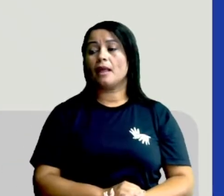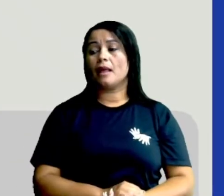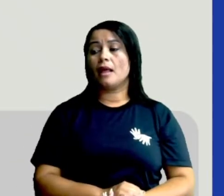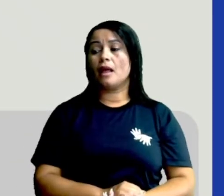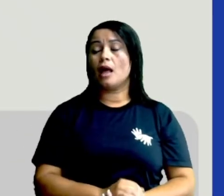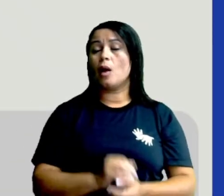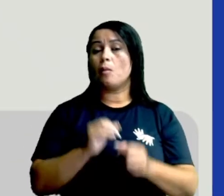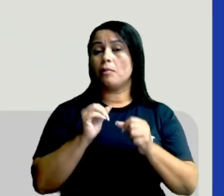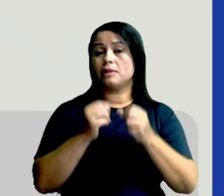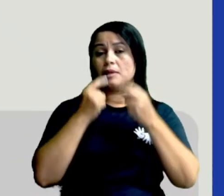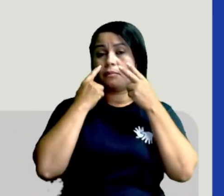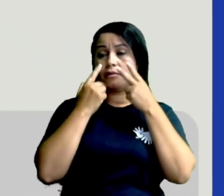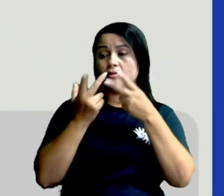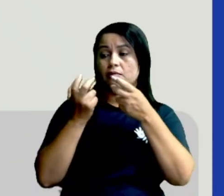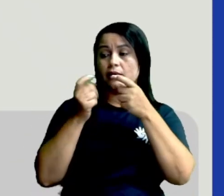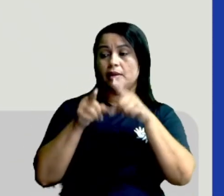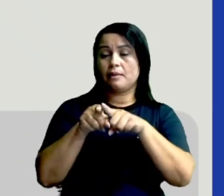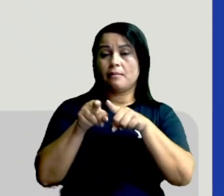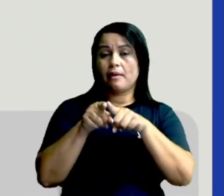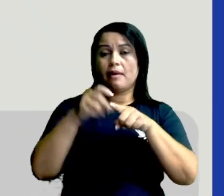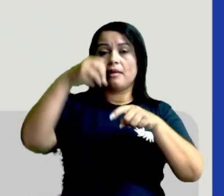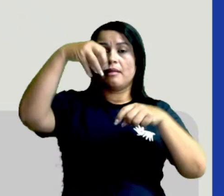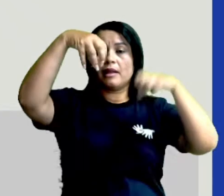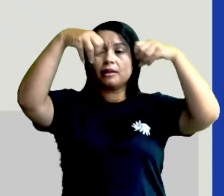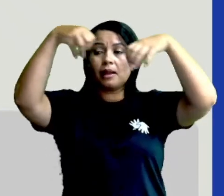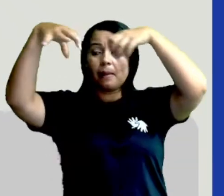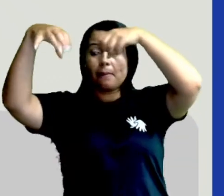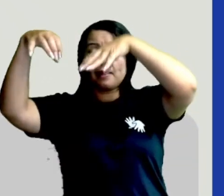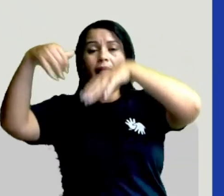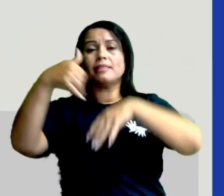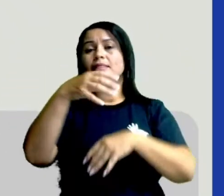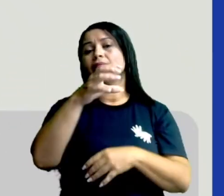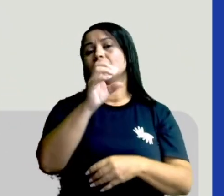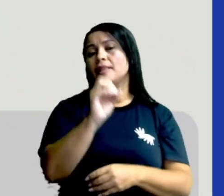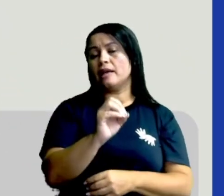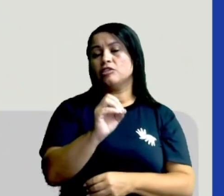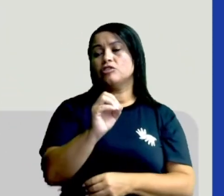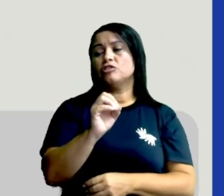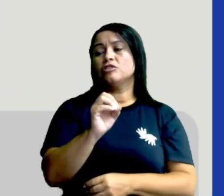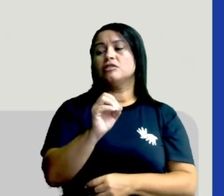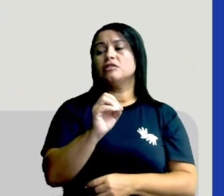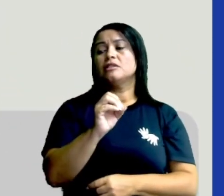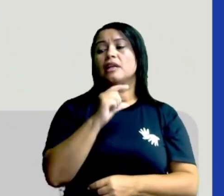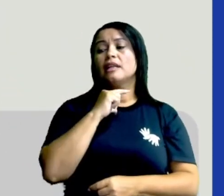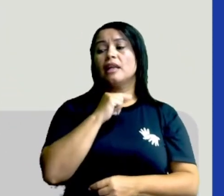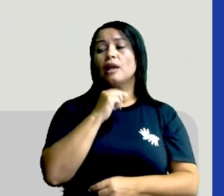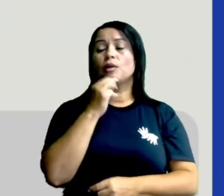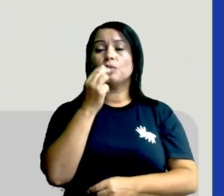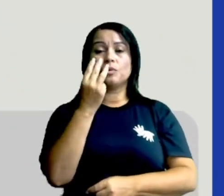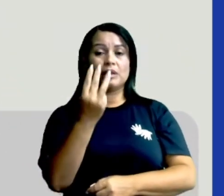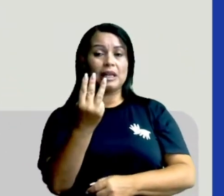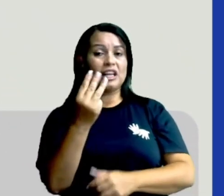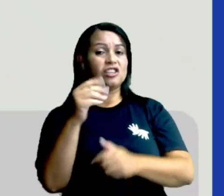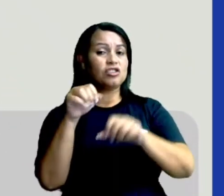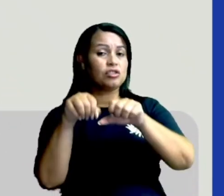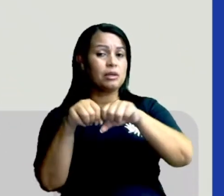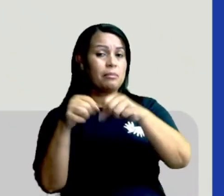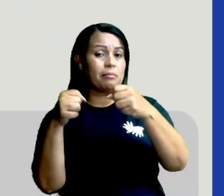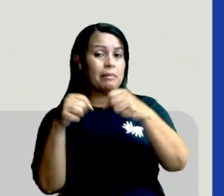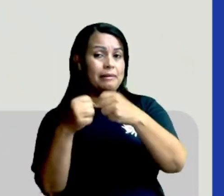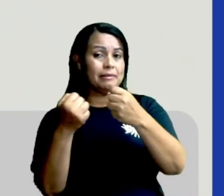Podemos ver a representação das lâmpadas, que ao total foram 10. Dentro dessas 10, 3 veio quebradas.